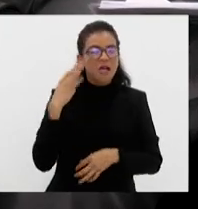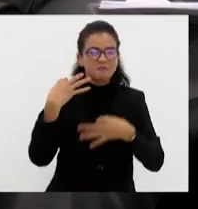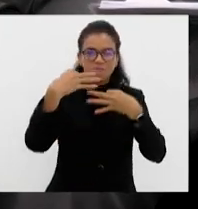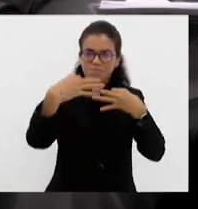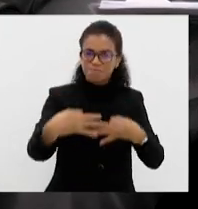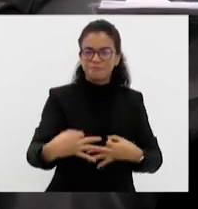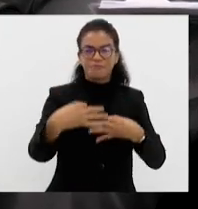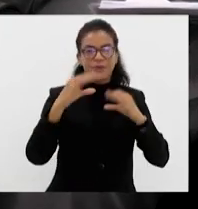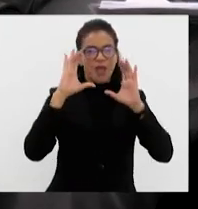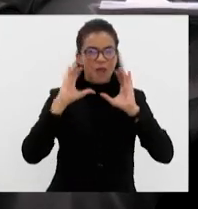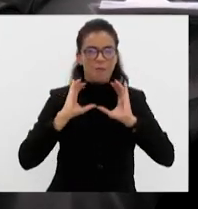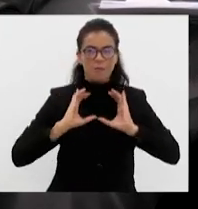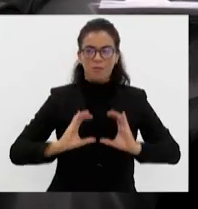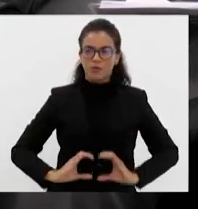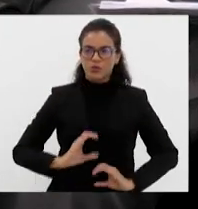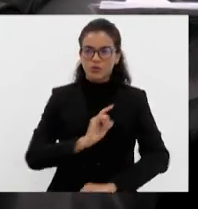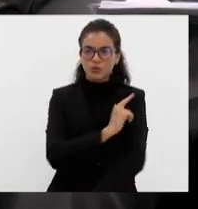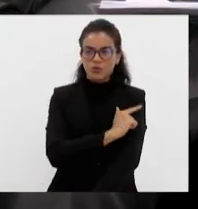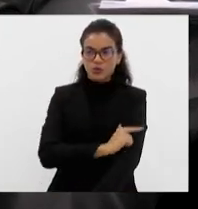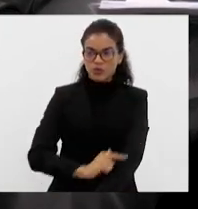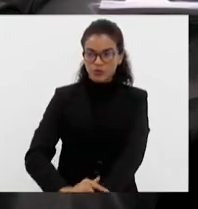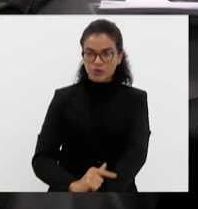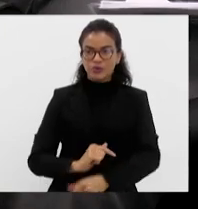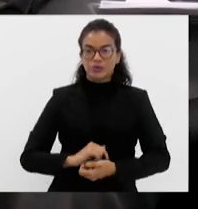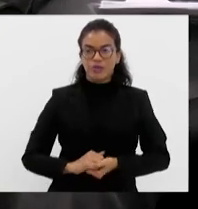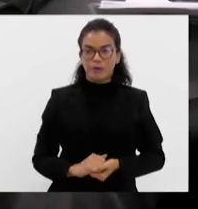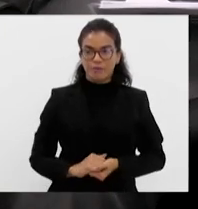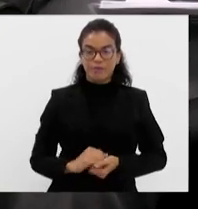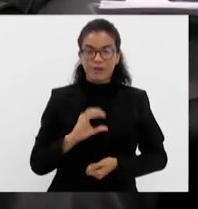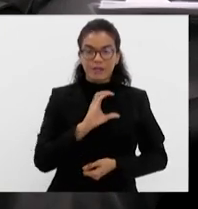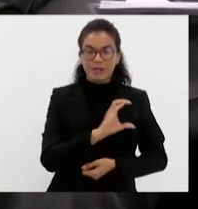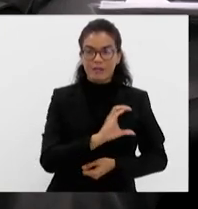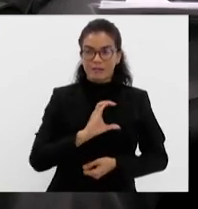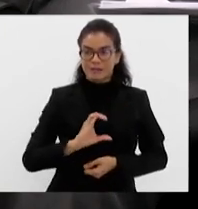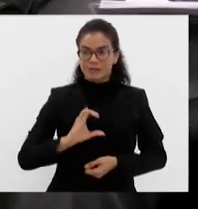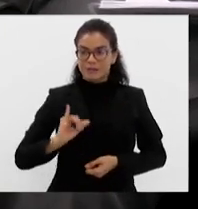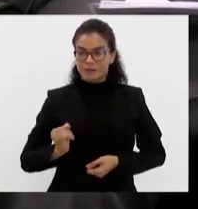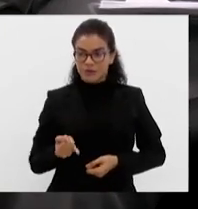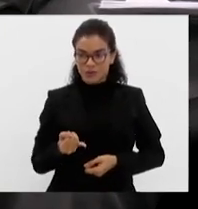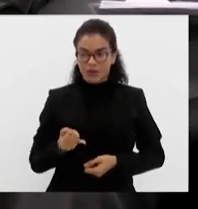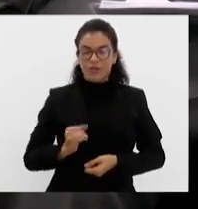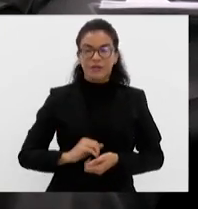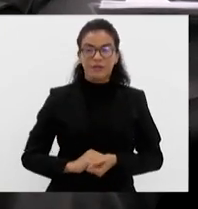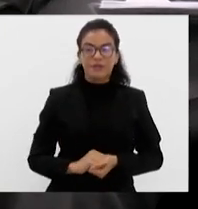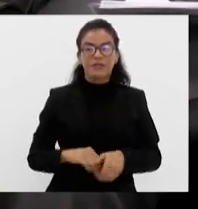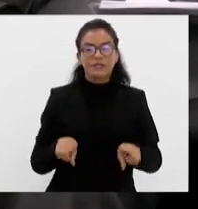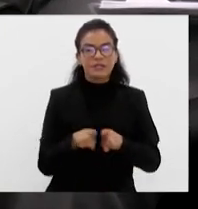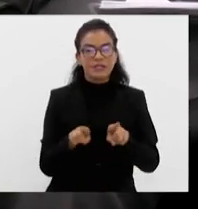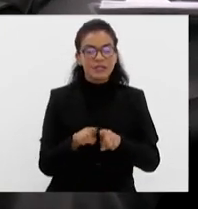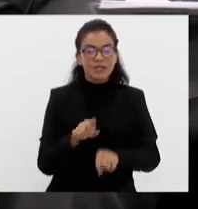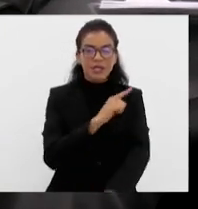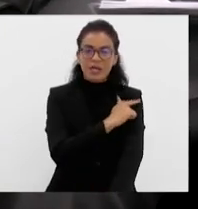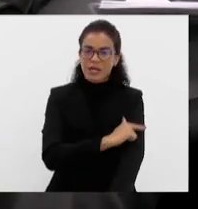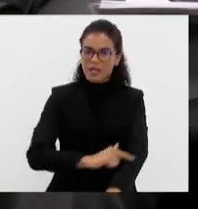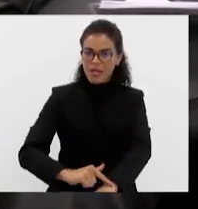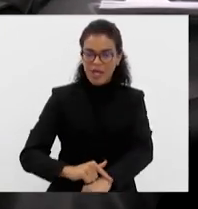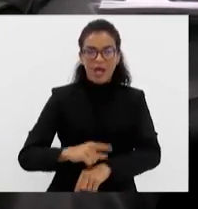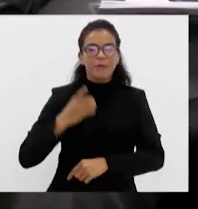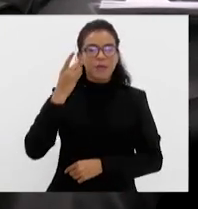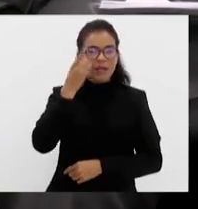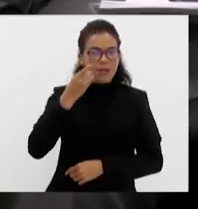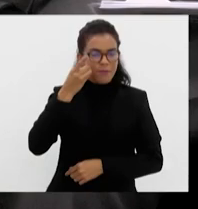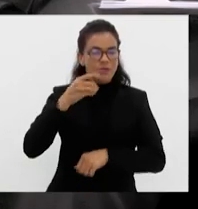a postura e a posição da CCJ e também a postura do Parlamento, da